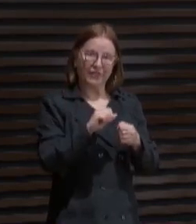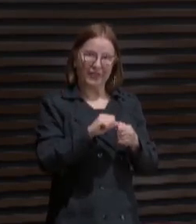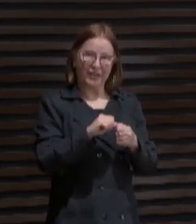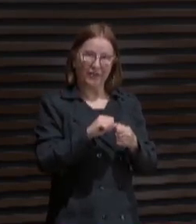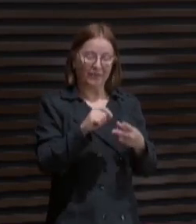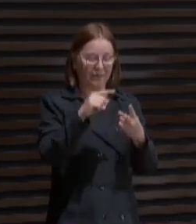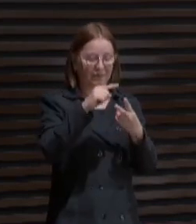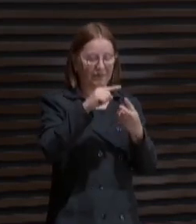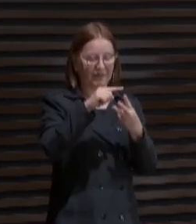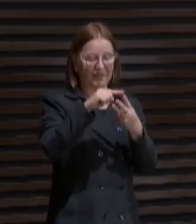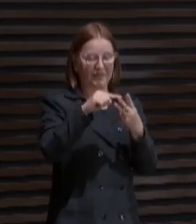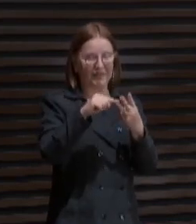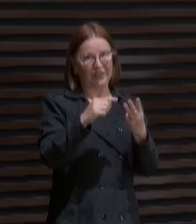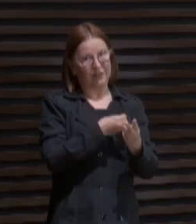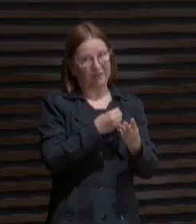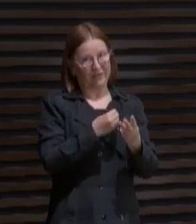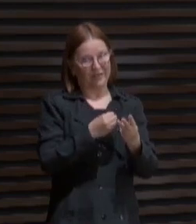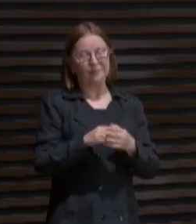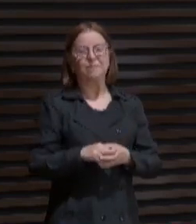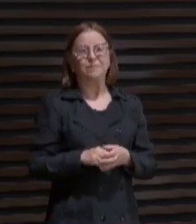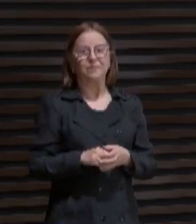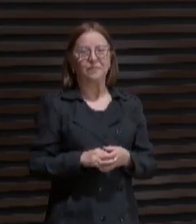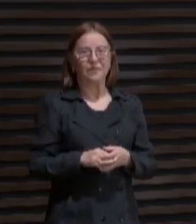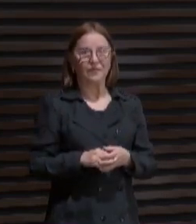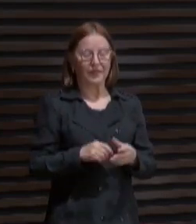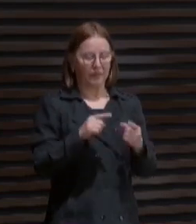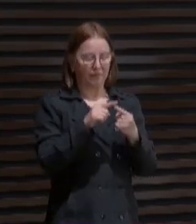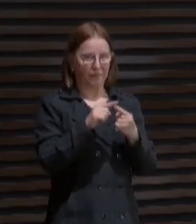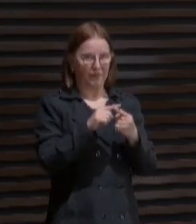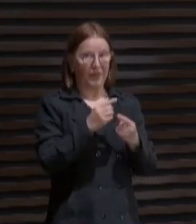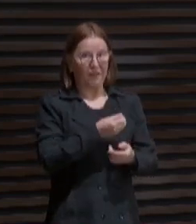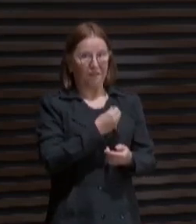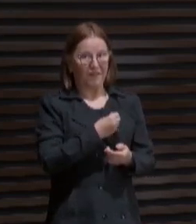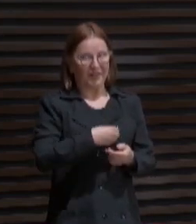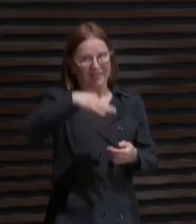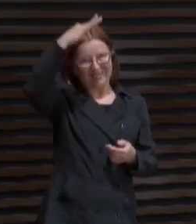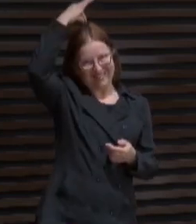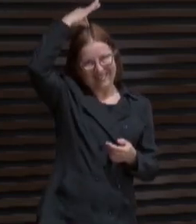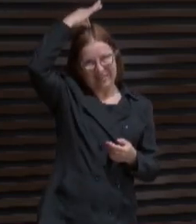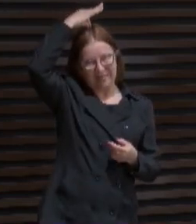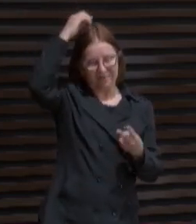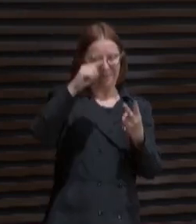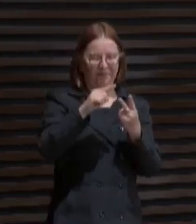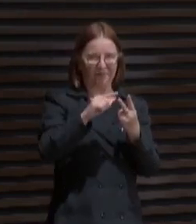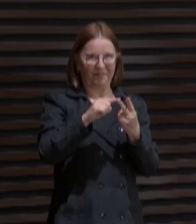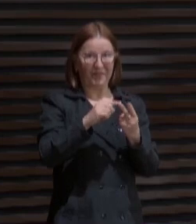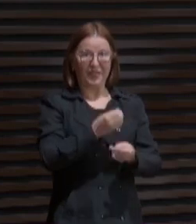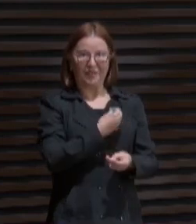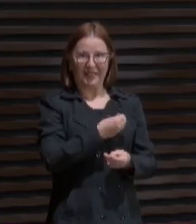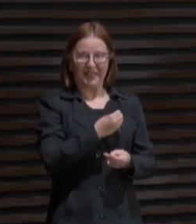vida pelo nosso Senhor. Nós temos a vida Zoe, que é a vida espiritual. Nós temos a